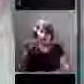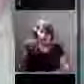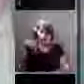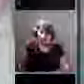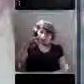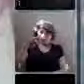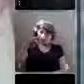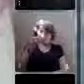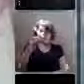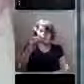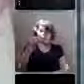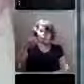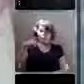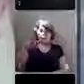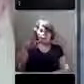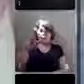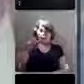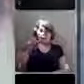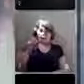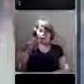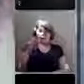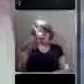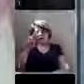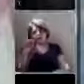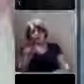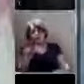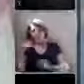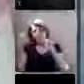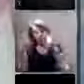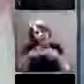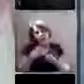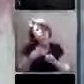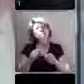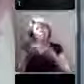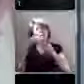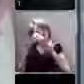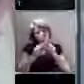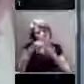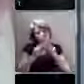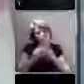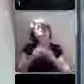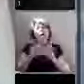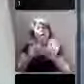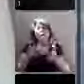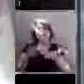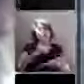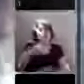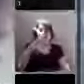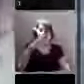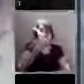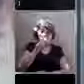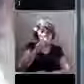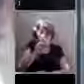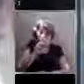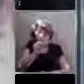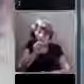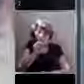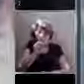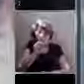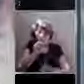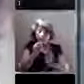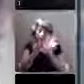contrastivas. Daí, eu estou lá na 58 já. Uhum. Você fala, em 2